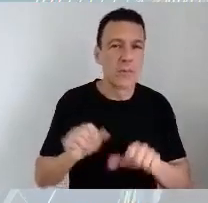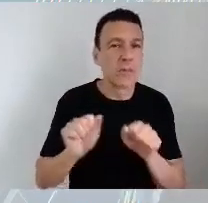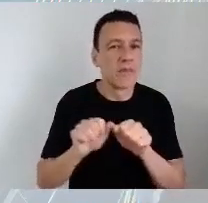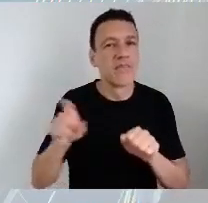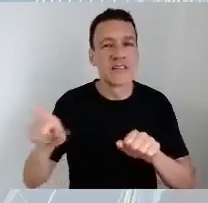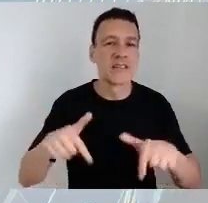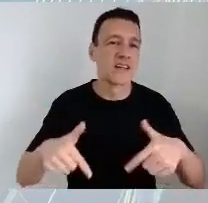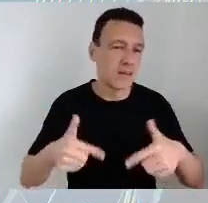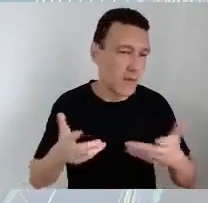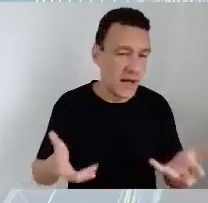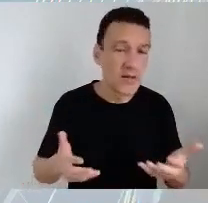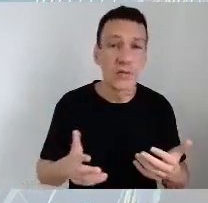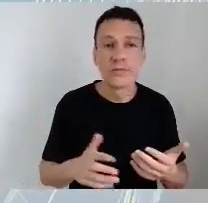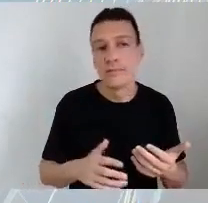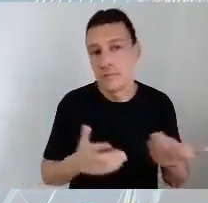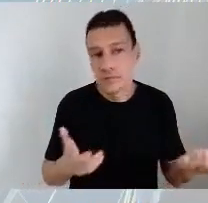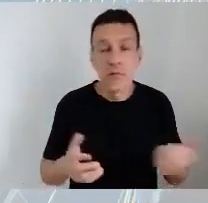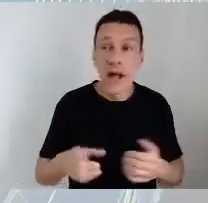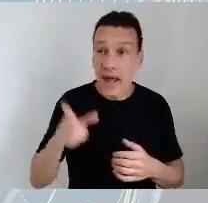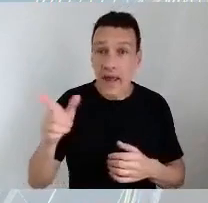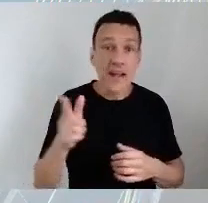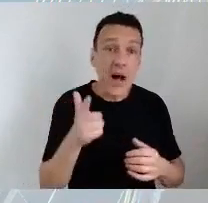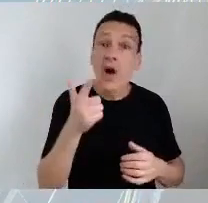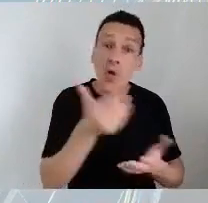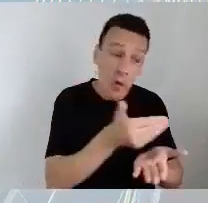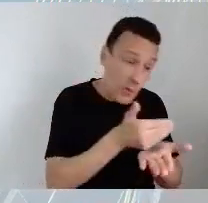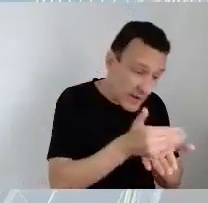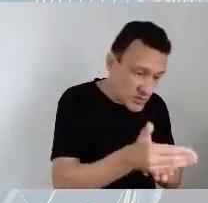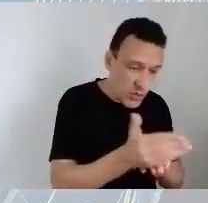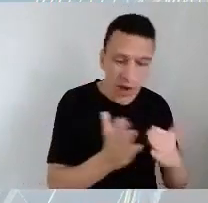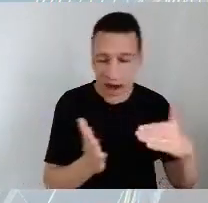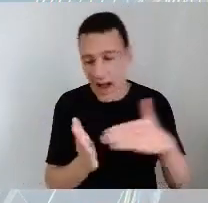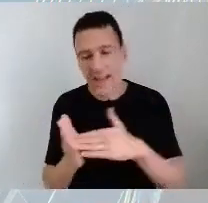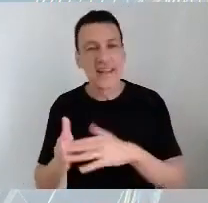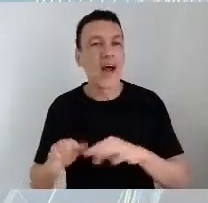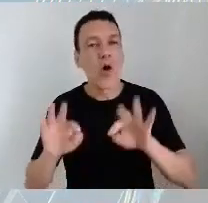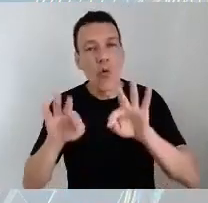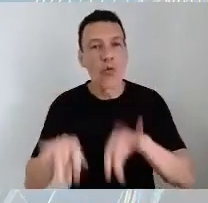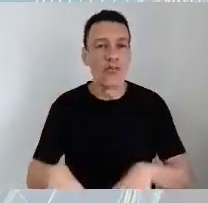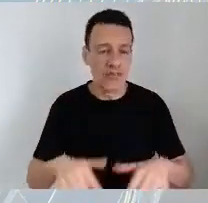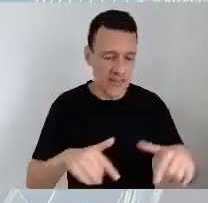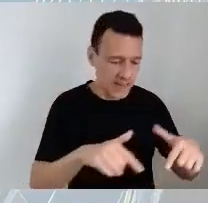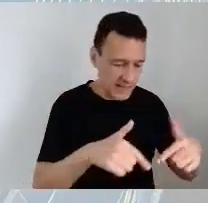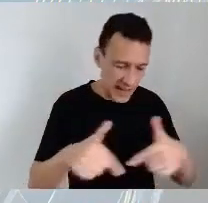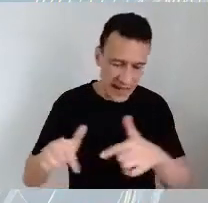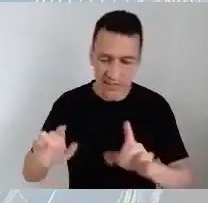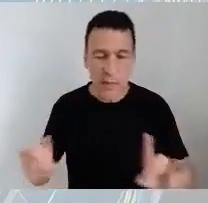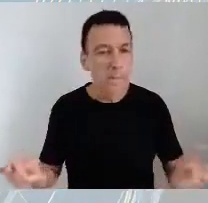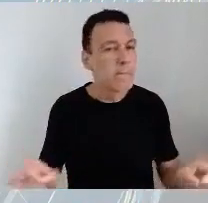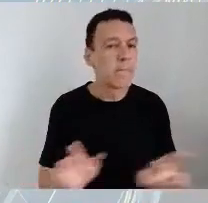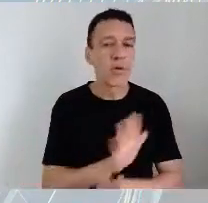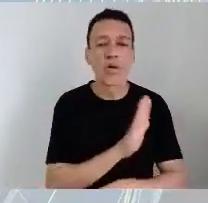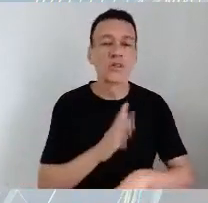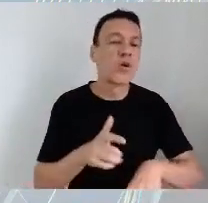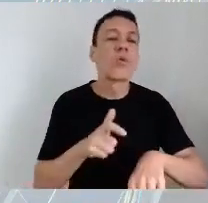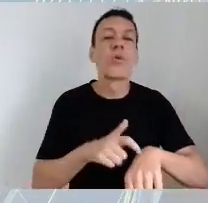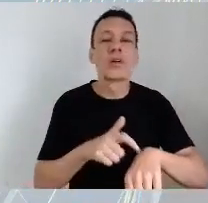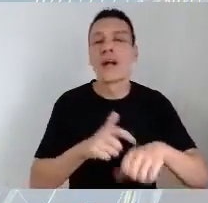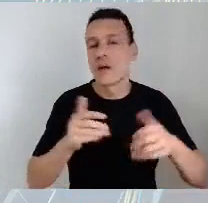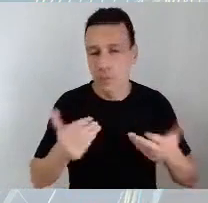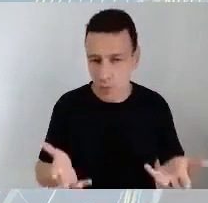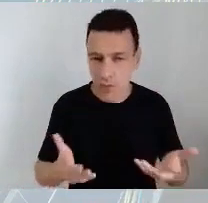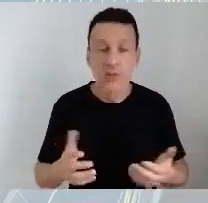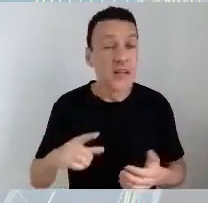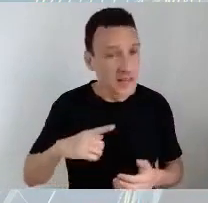leva para atingir o sucesso e terminar determinada tarefa que vocês estão testando. Aí aqui tem basicamente o modelinho,